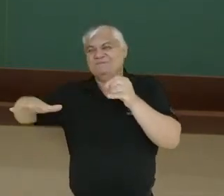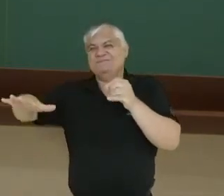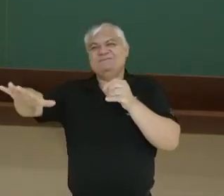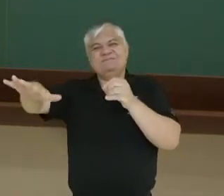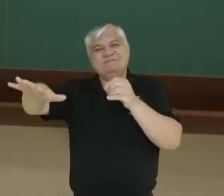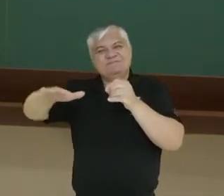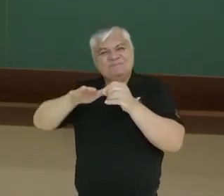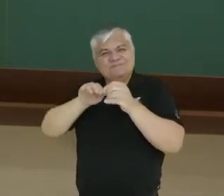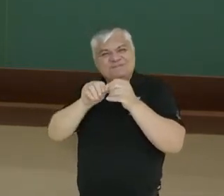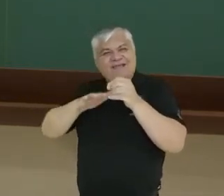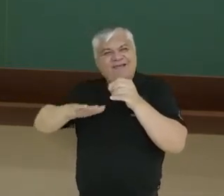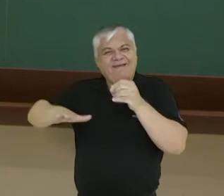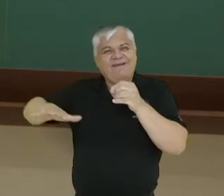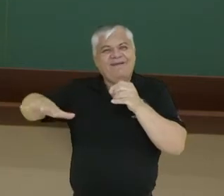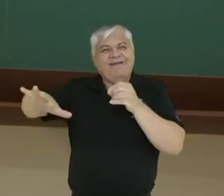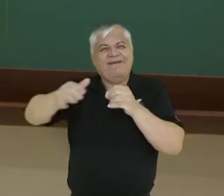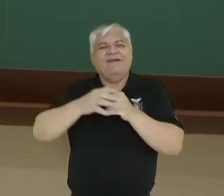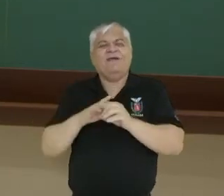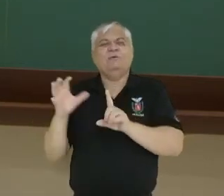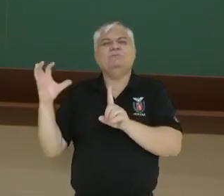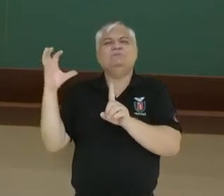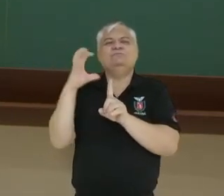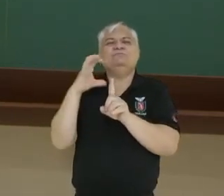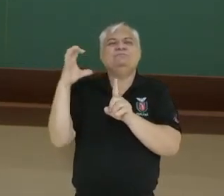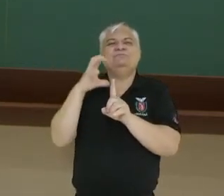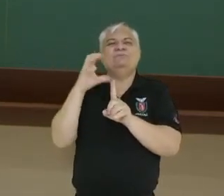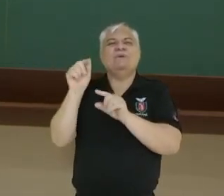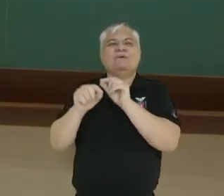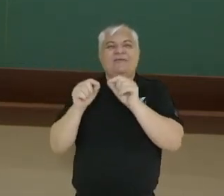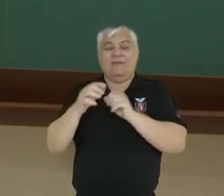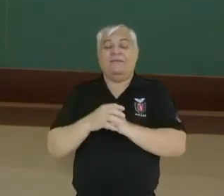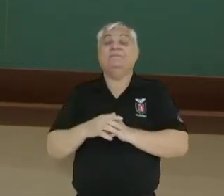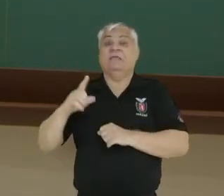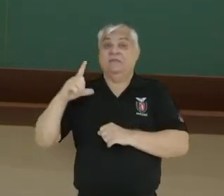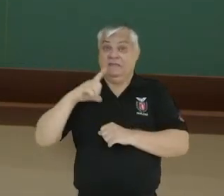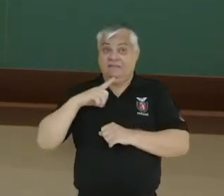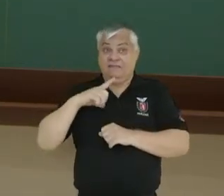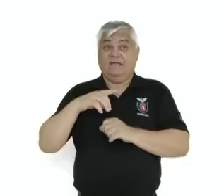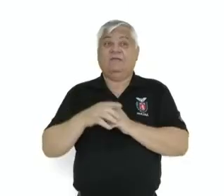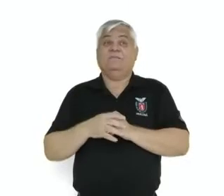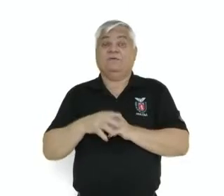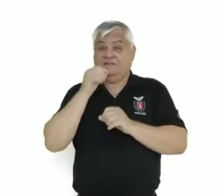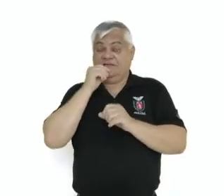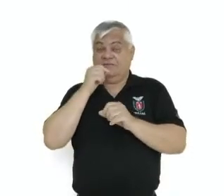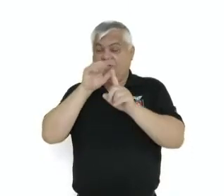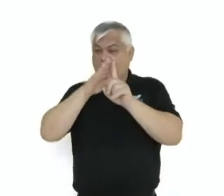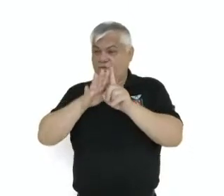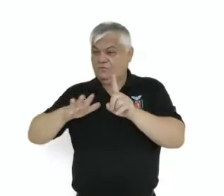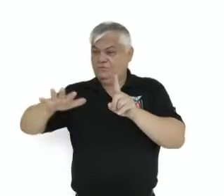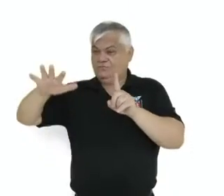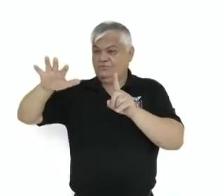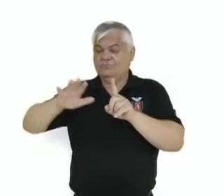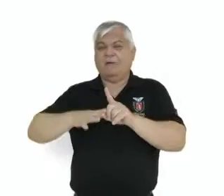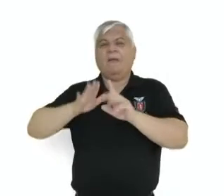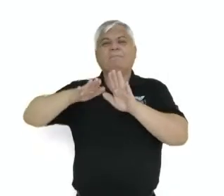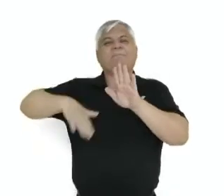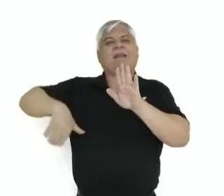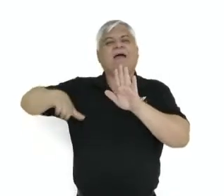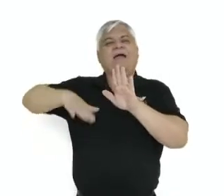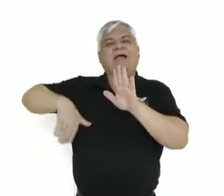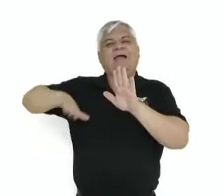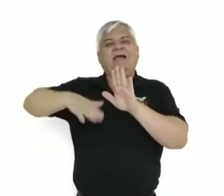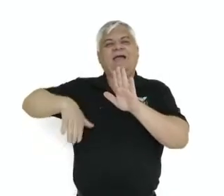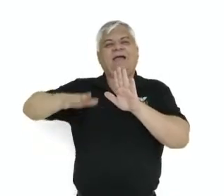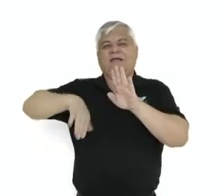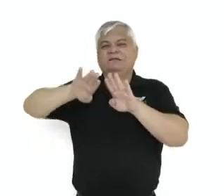que vai mostrar como é essa influência do oceano. Eu vou ter o oceano, a área de praias aqui, as